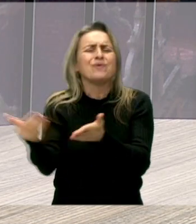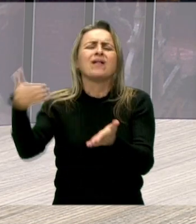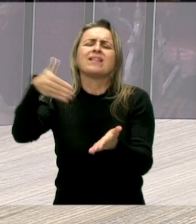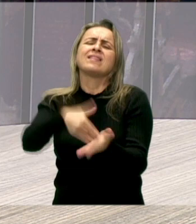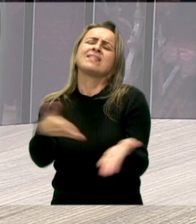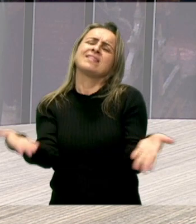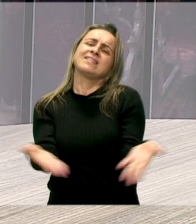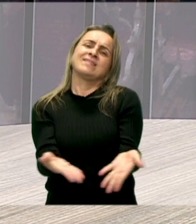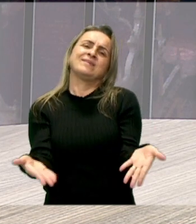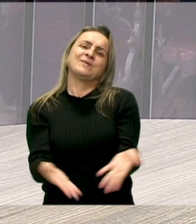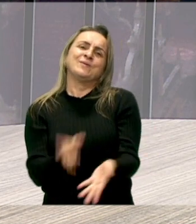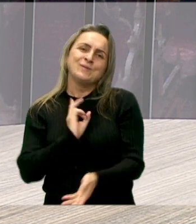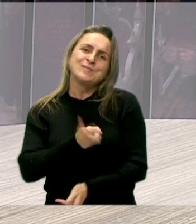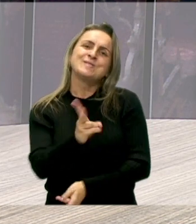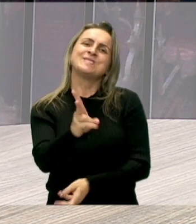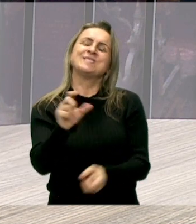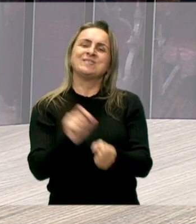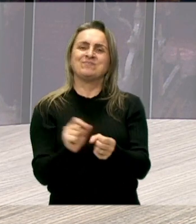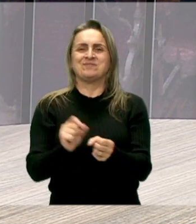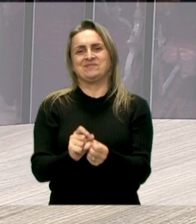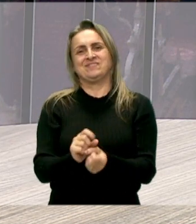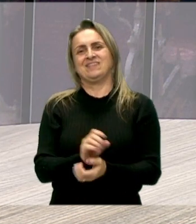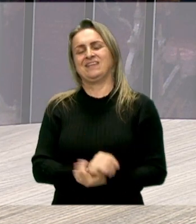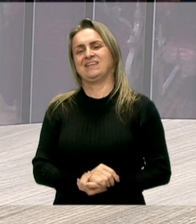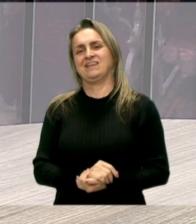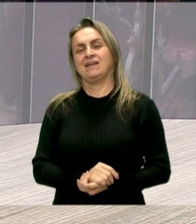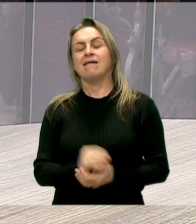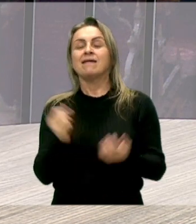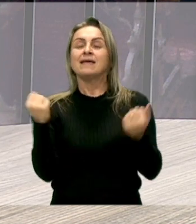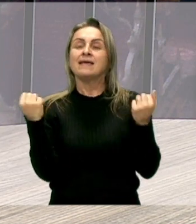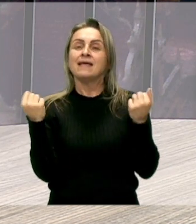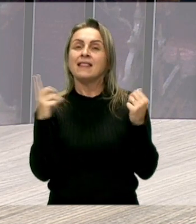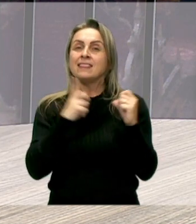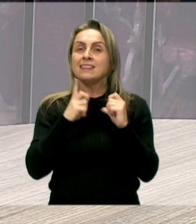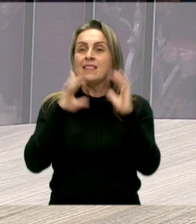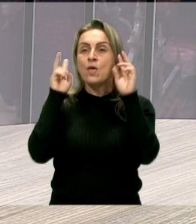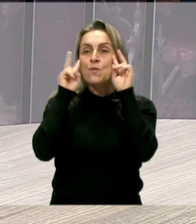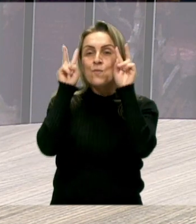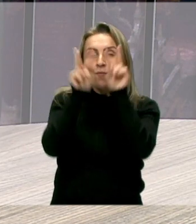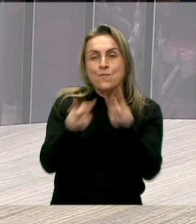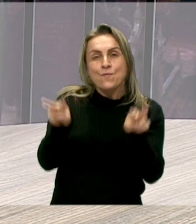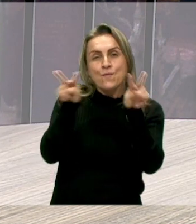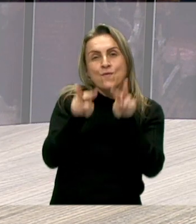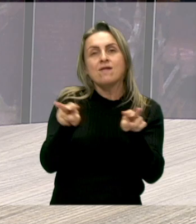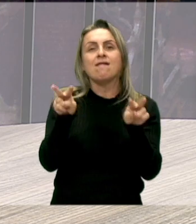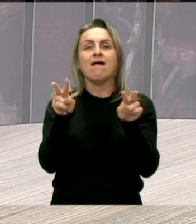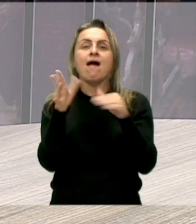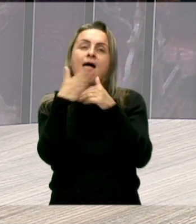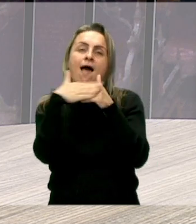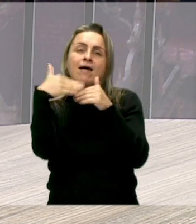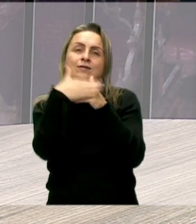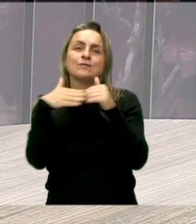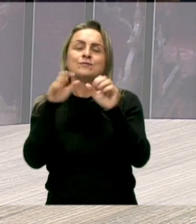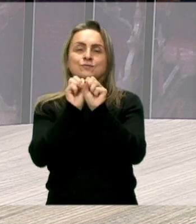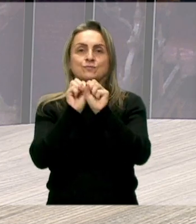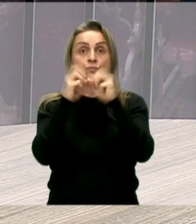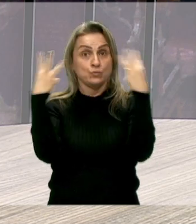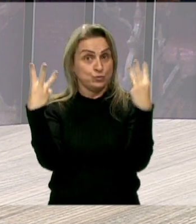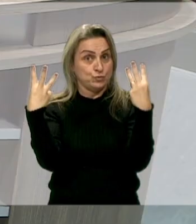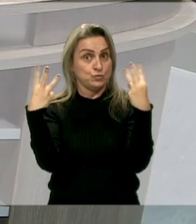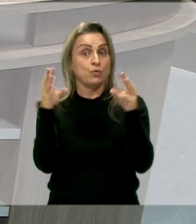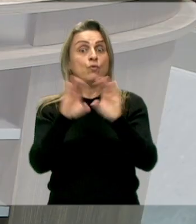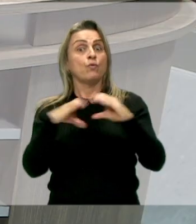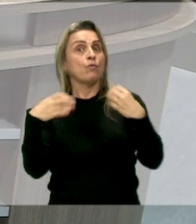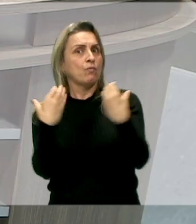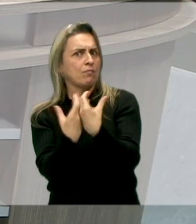fazer as oficinas. Então, acho que tem esse olhar para os shows, para a comunidade, para a gente trazer o que é bom de fora